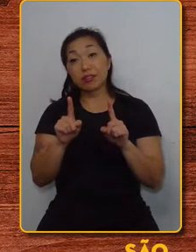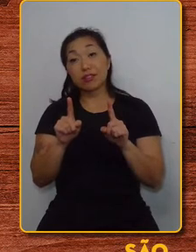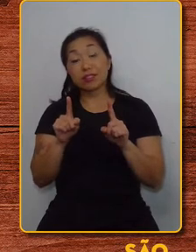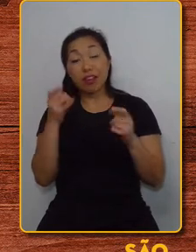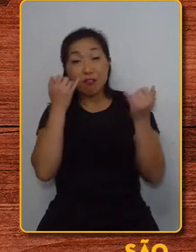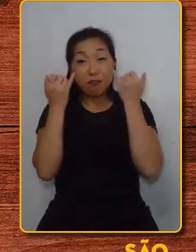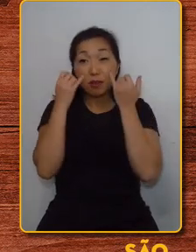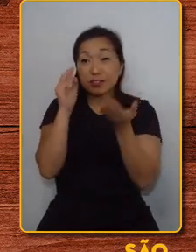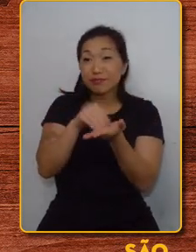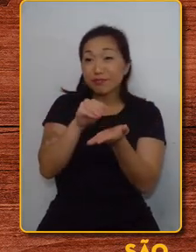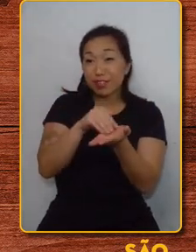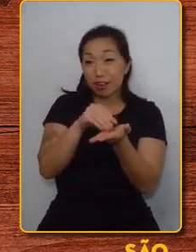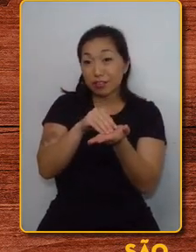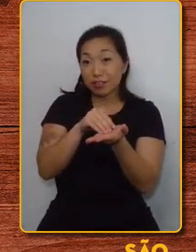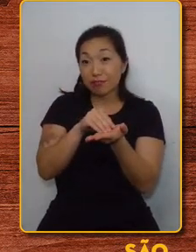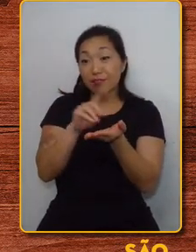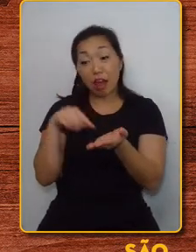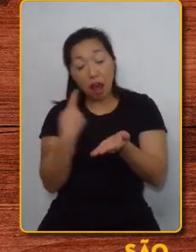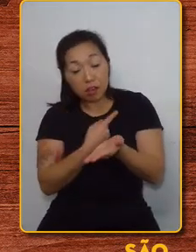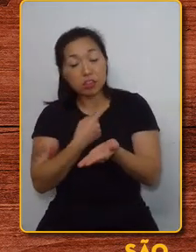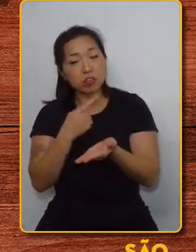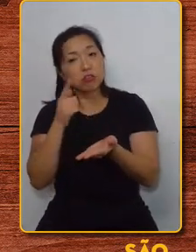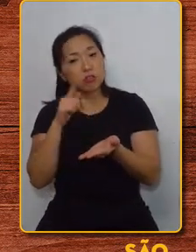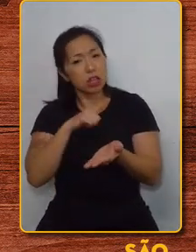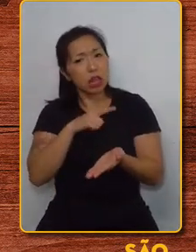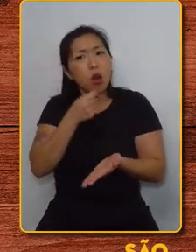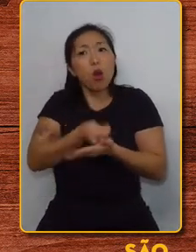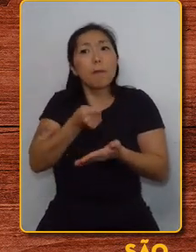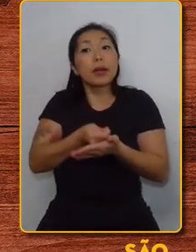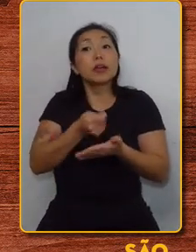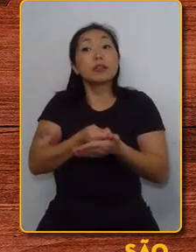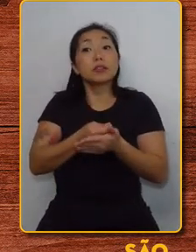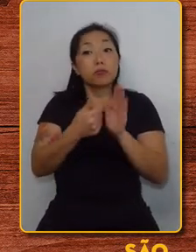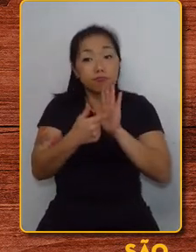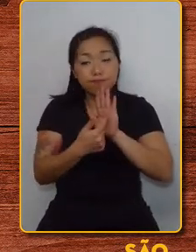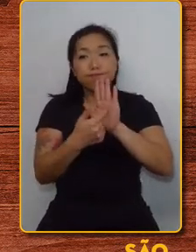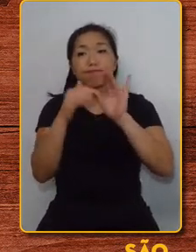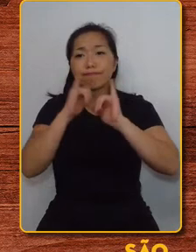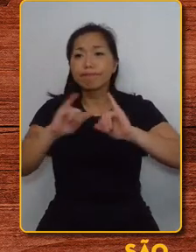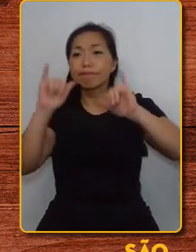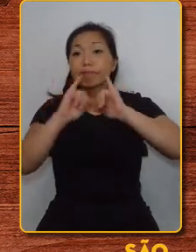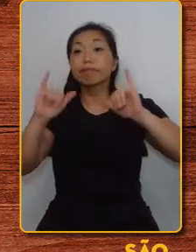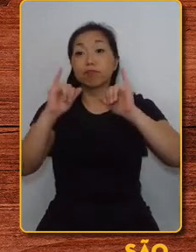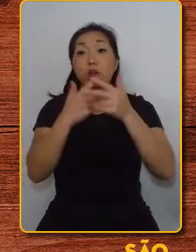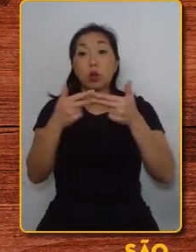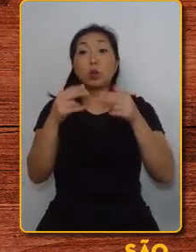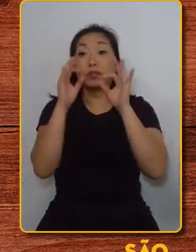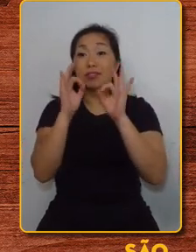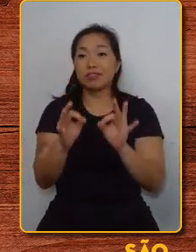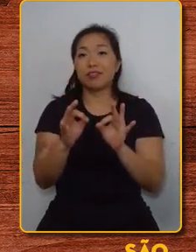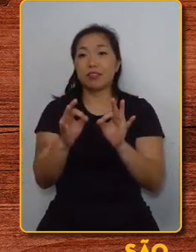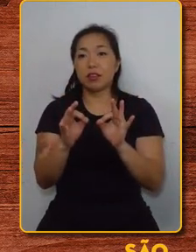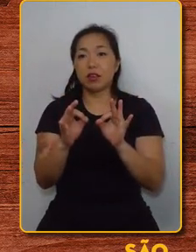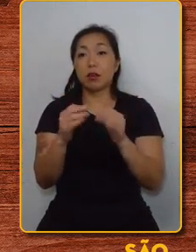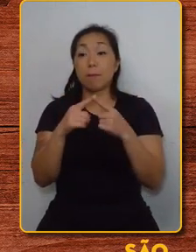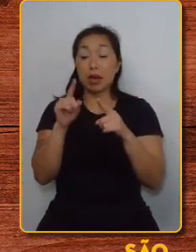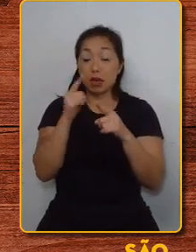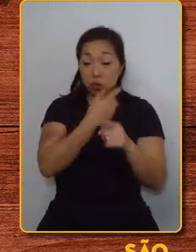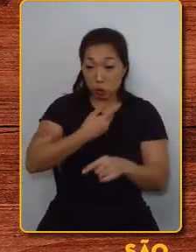Estado. E o Estado tem cada vez mais fugido do seu papel nesse governo. Ele foge no papel